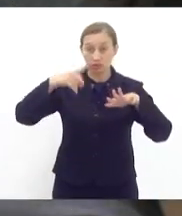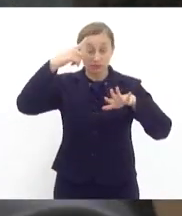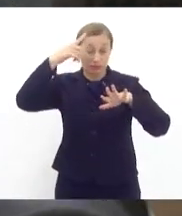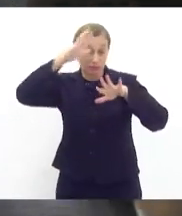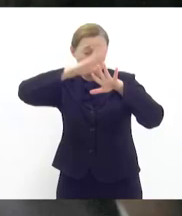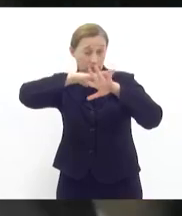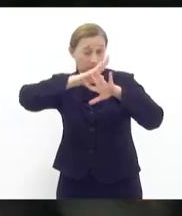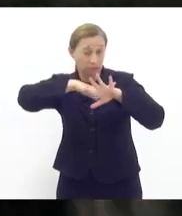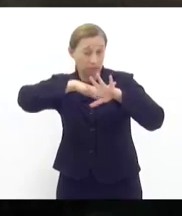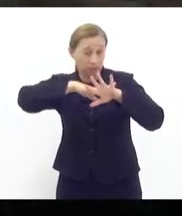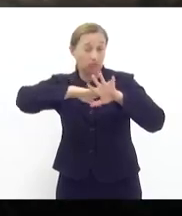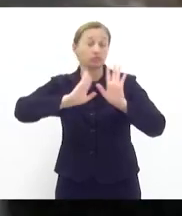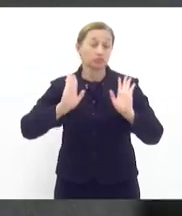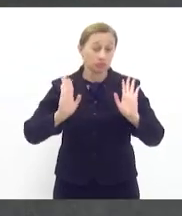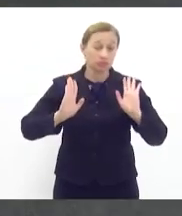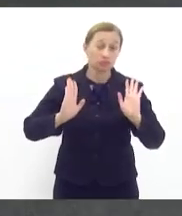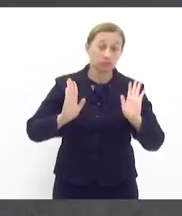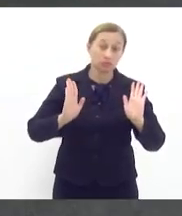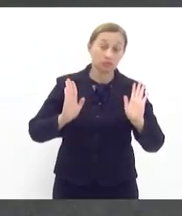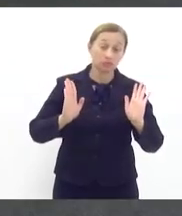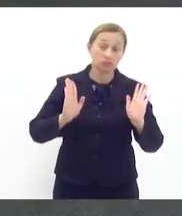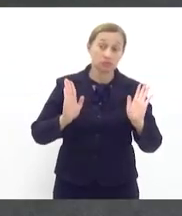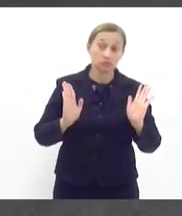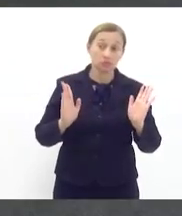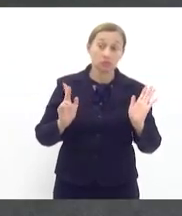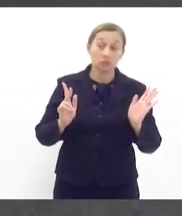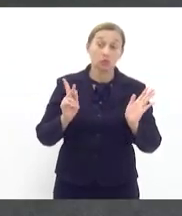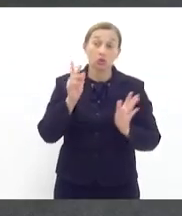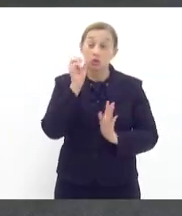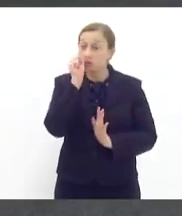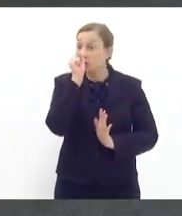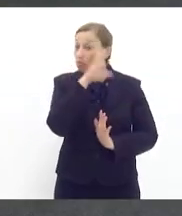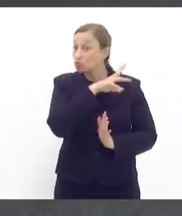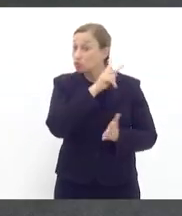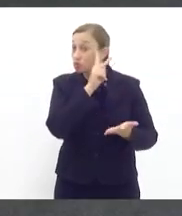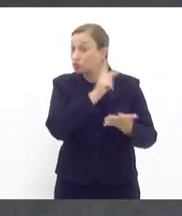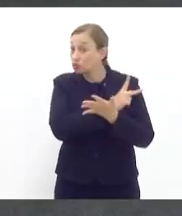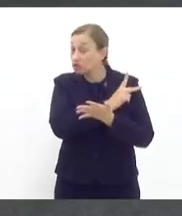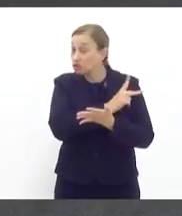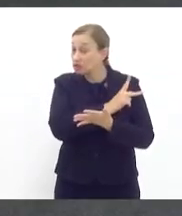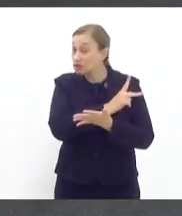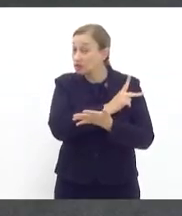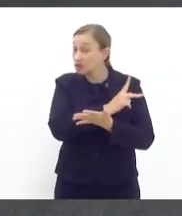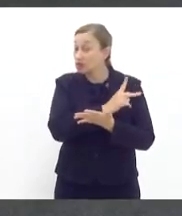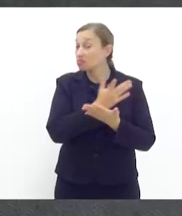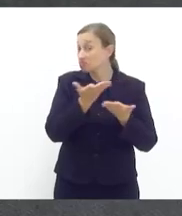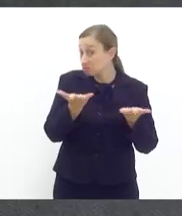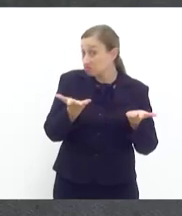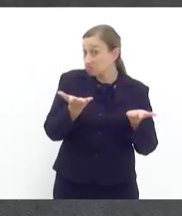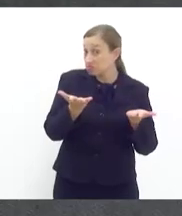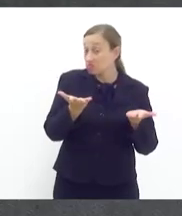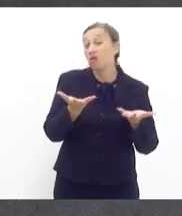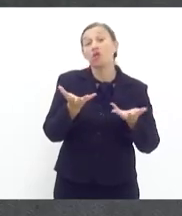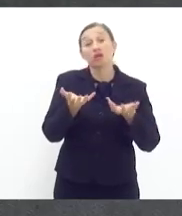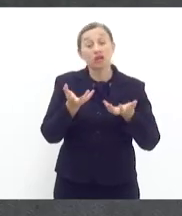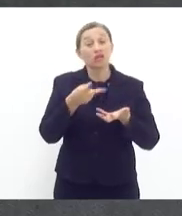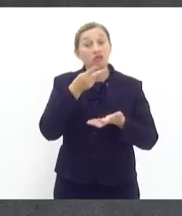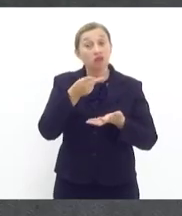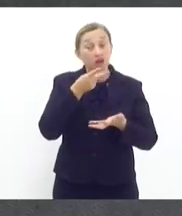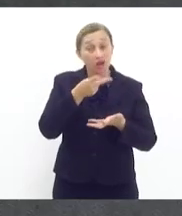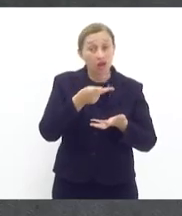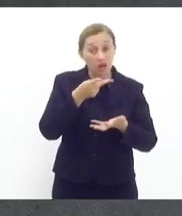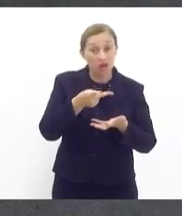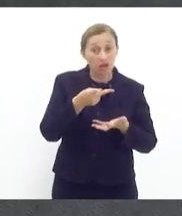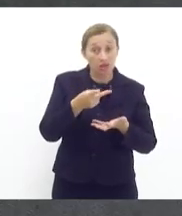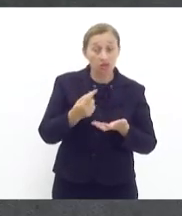ideológicas é acontecer os absurdos que estão acontecendo queria dizer inclusive a